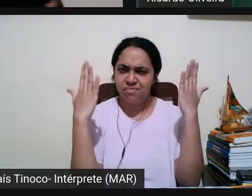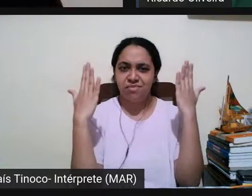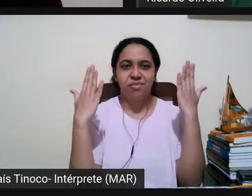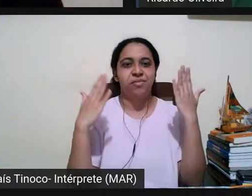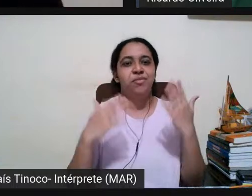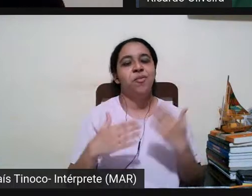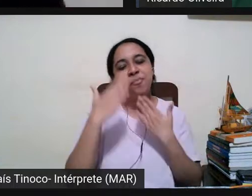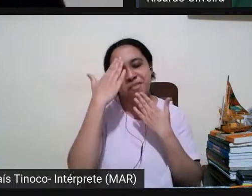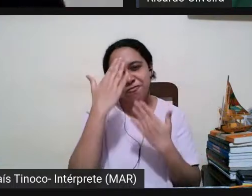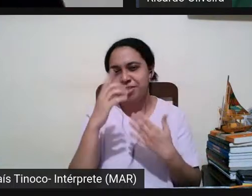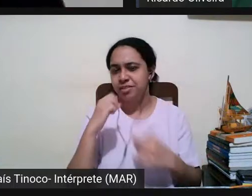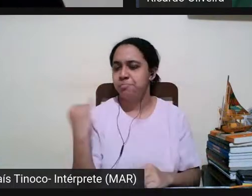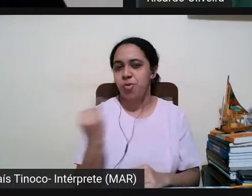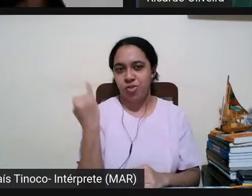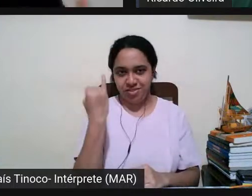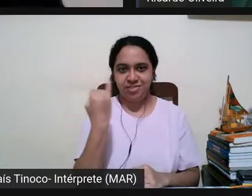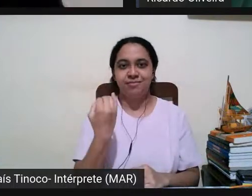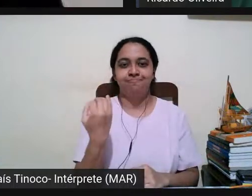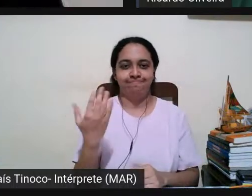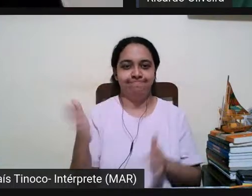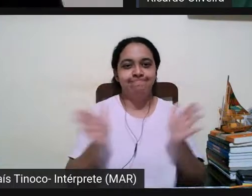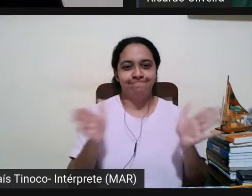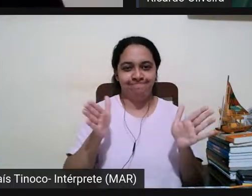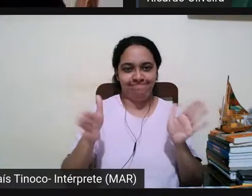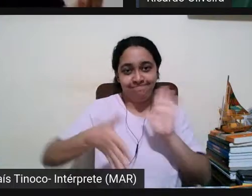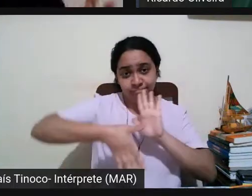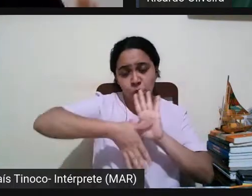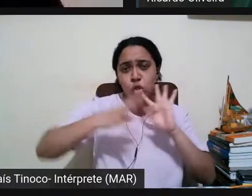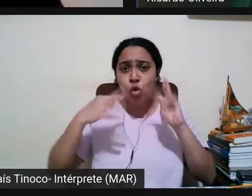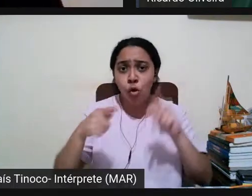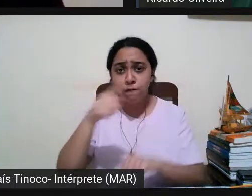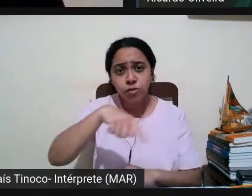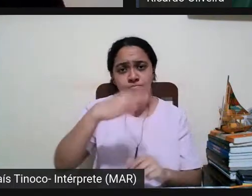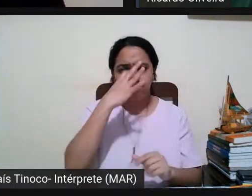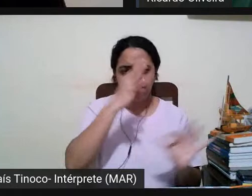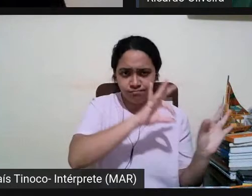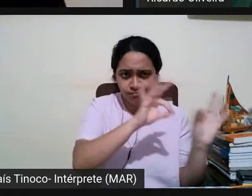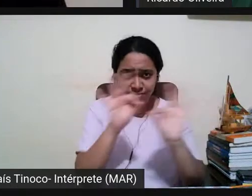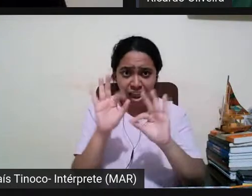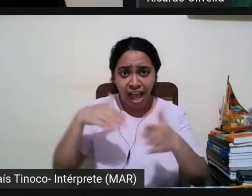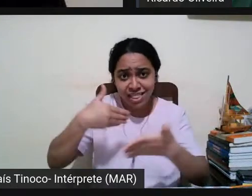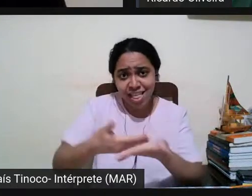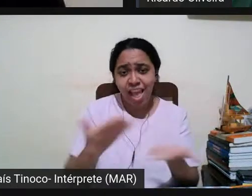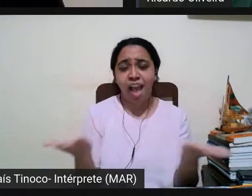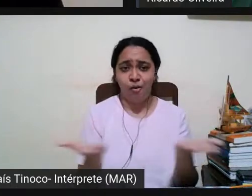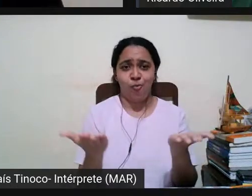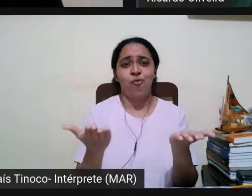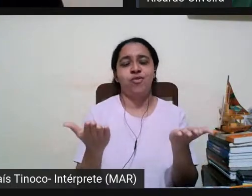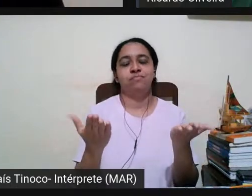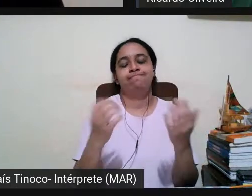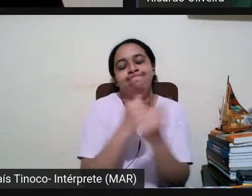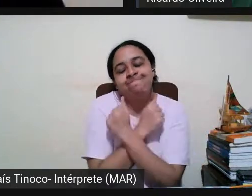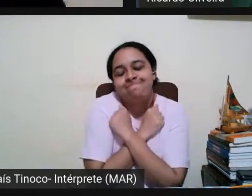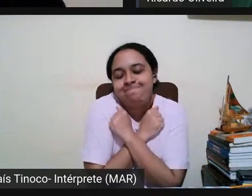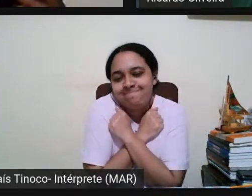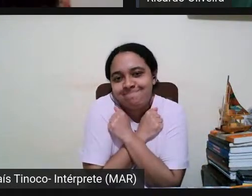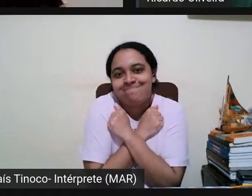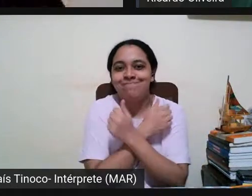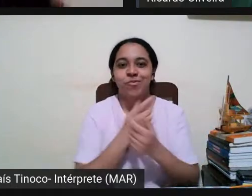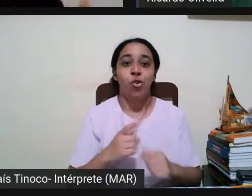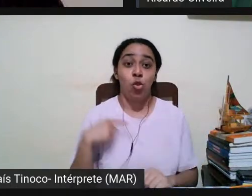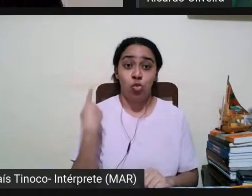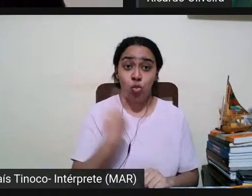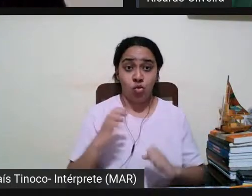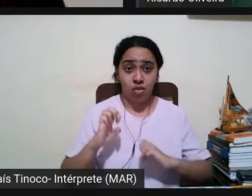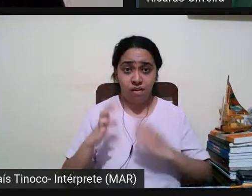e a todos vocês que nos acompanharam até aqui Um grande abraço tá então o esse nosso evento